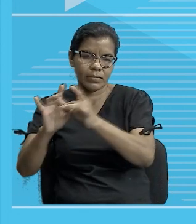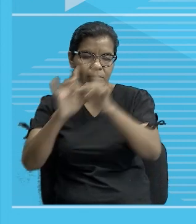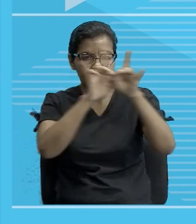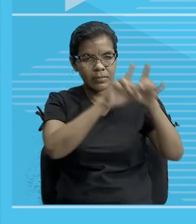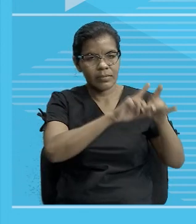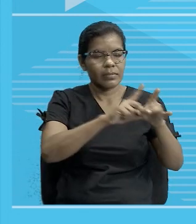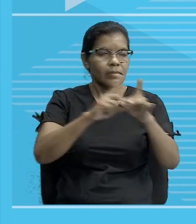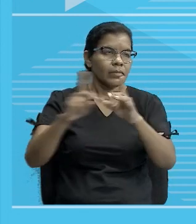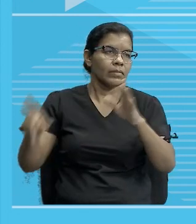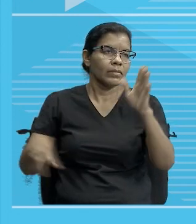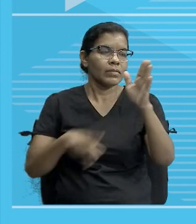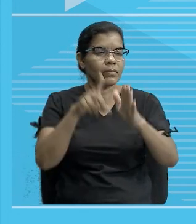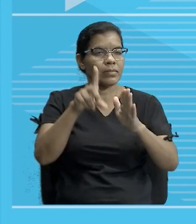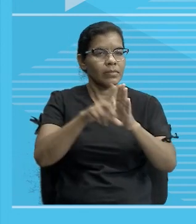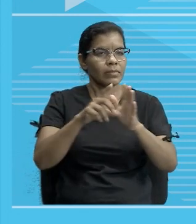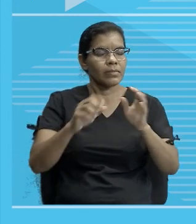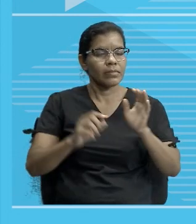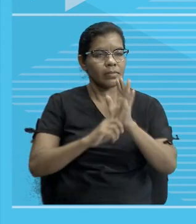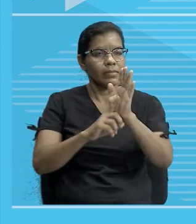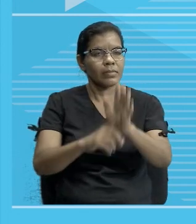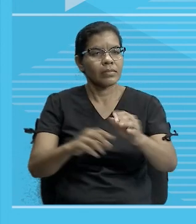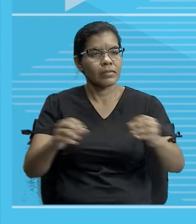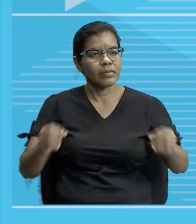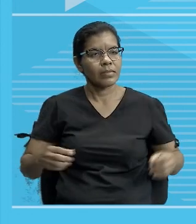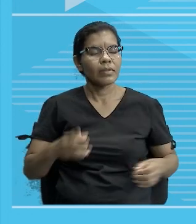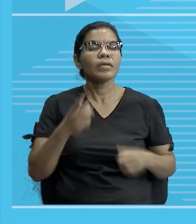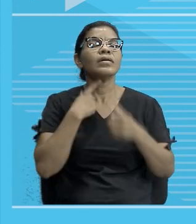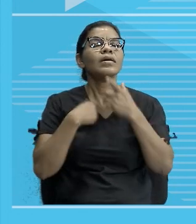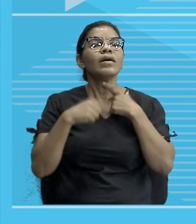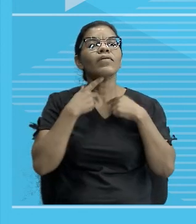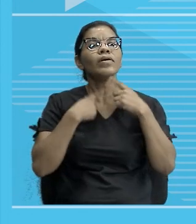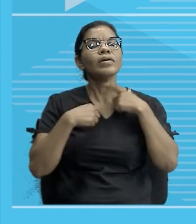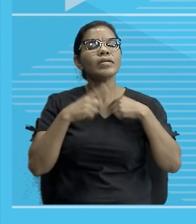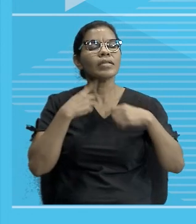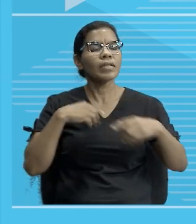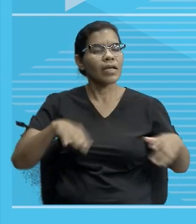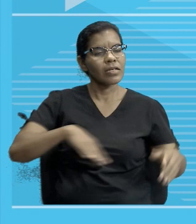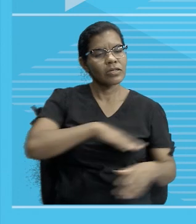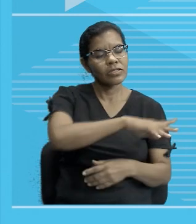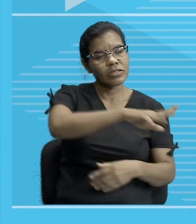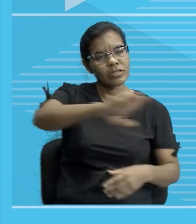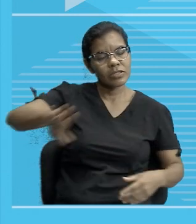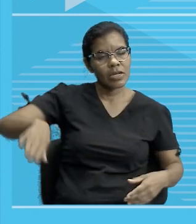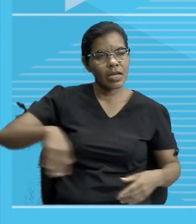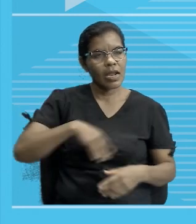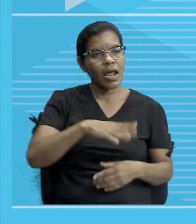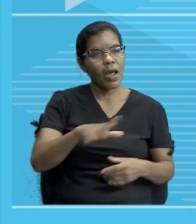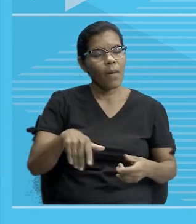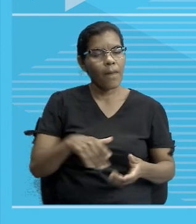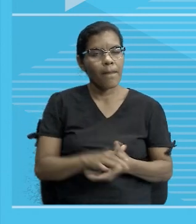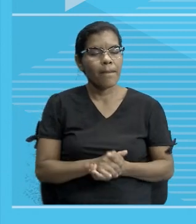A lei deve ser a expressão da vontade da maioria, da vontade geral.